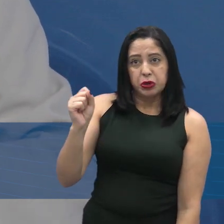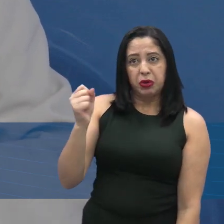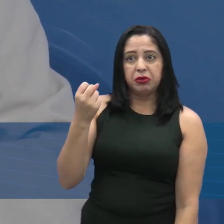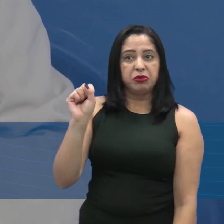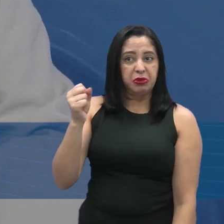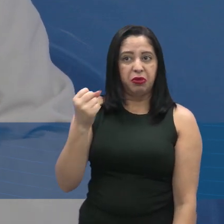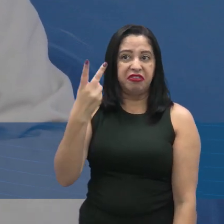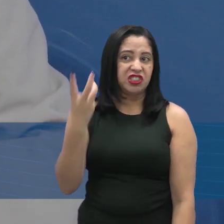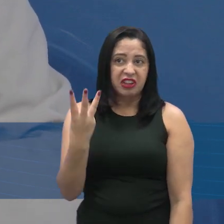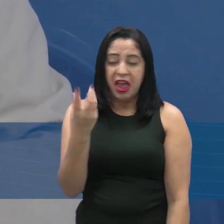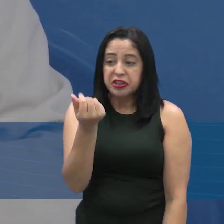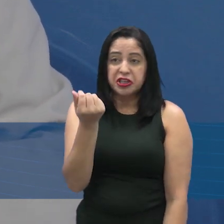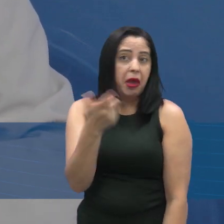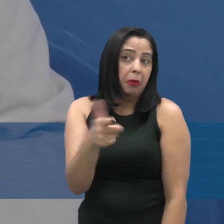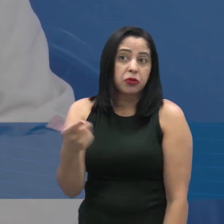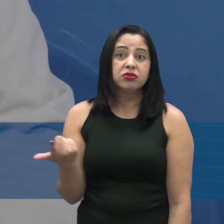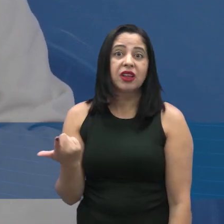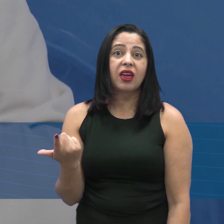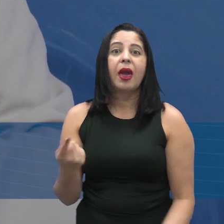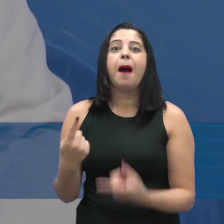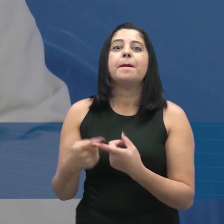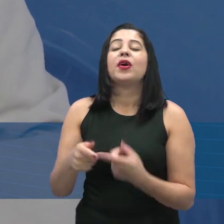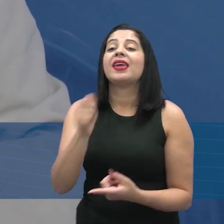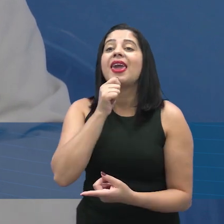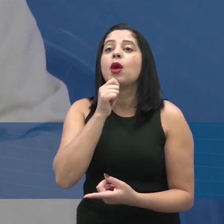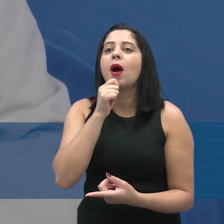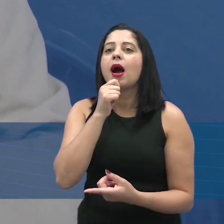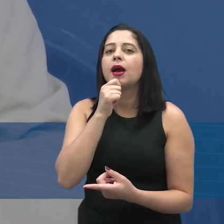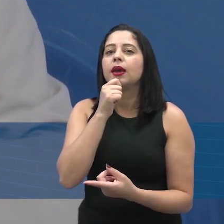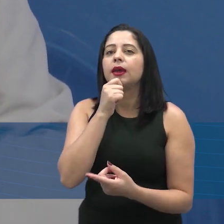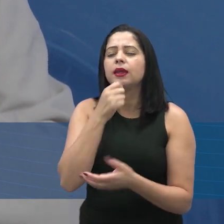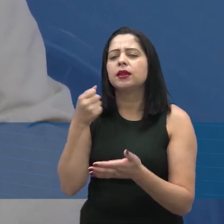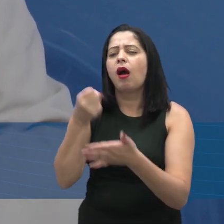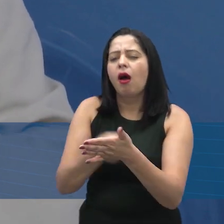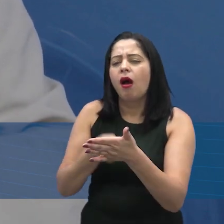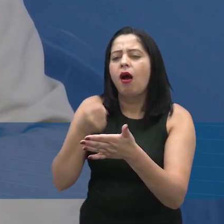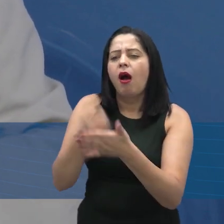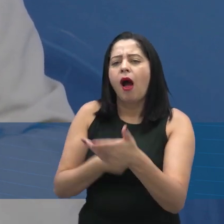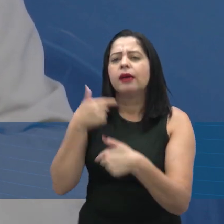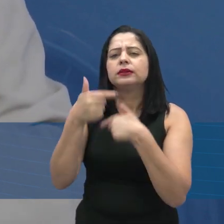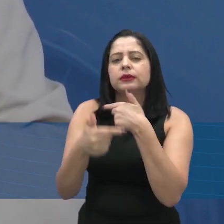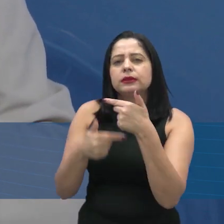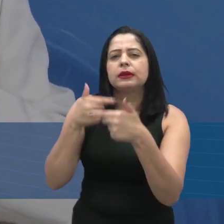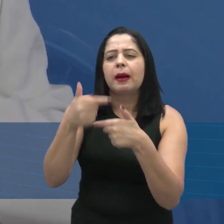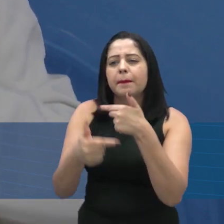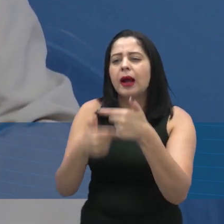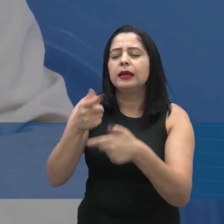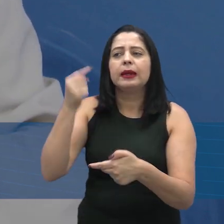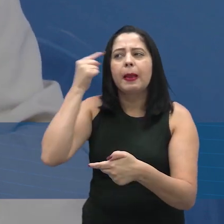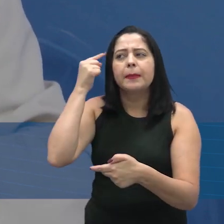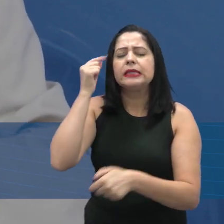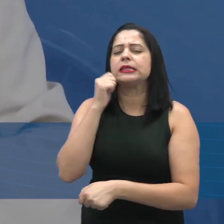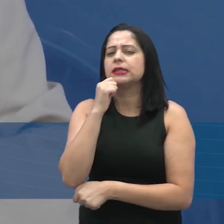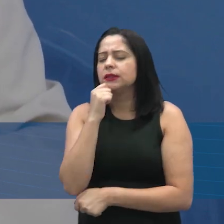anos, eu não tinha recursos. Eu estava construindo uma vida, olhando ainda para uma formação e me definindo o que eu